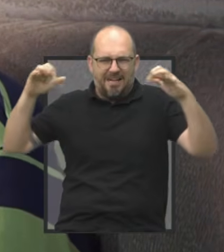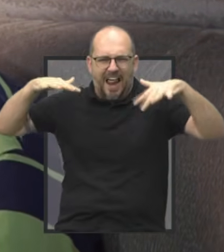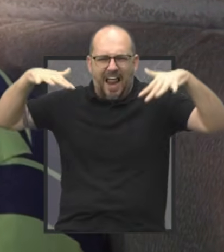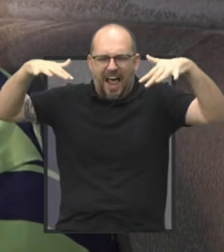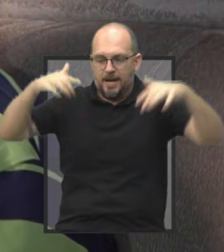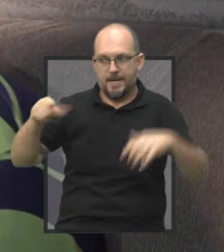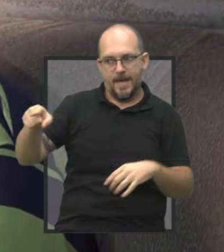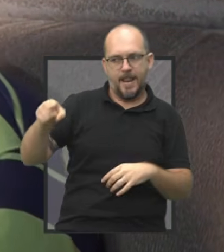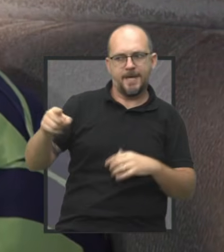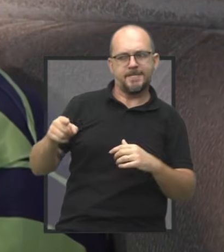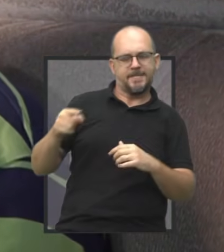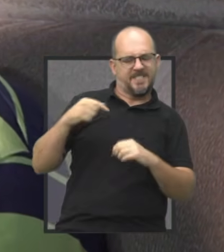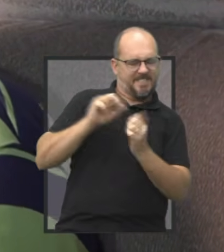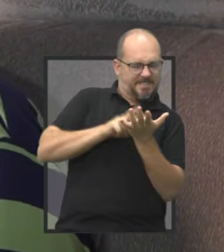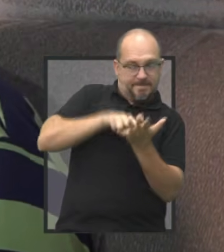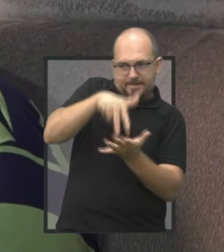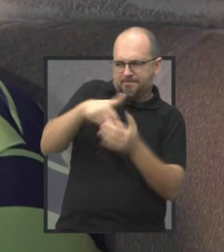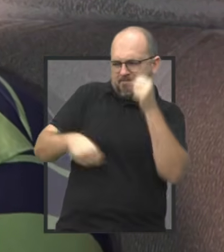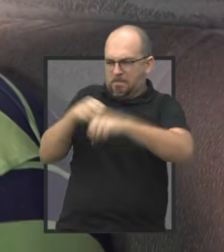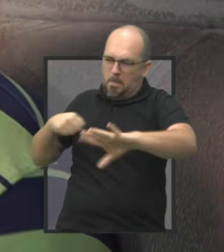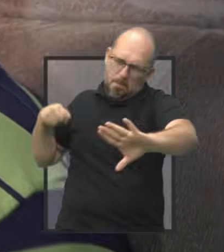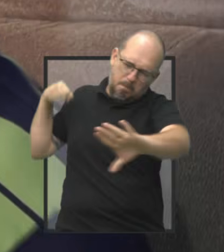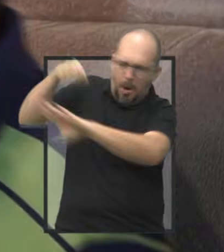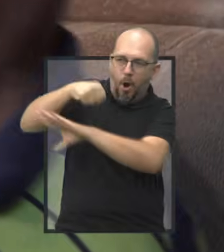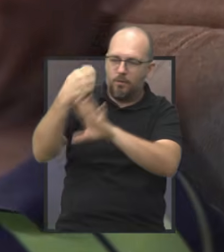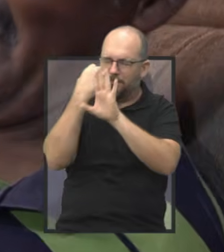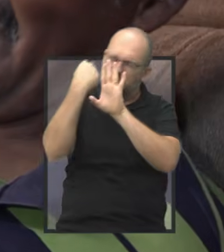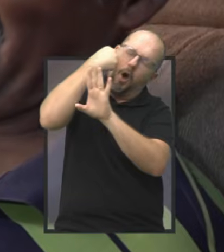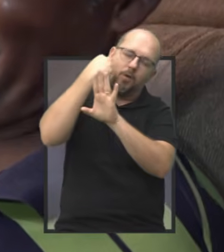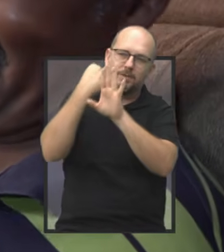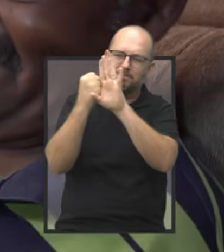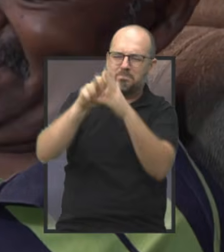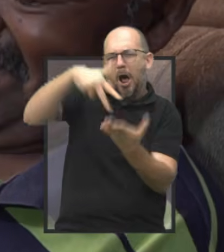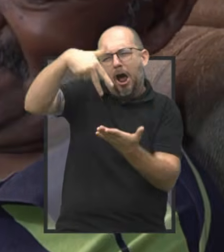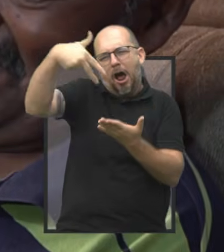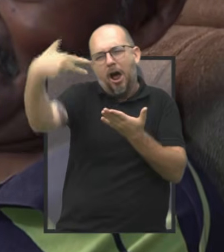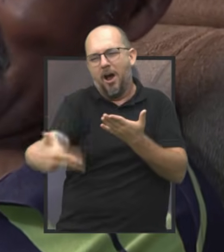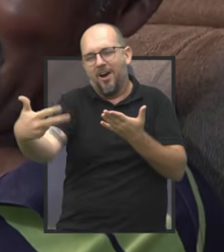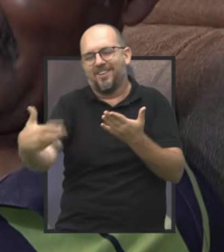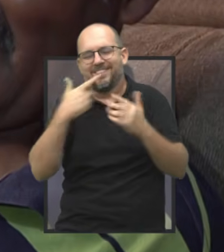mão, com a mão aberta, foi os 2 olhos dele.